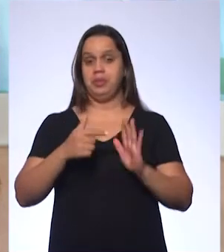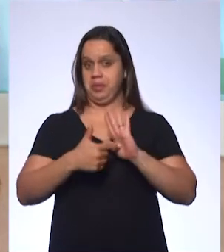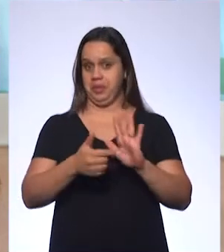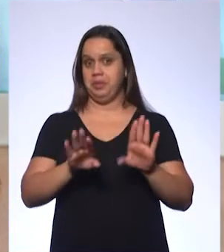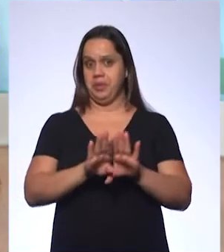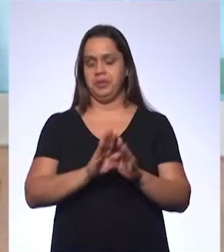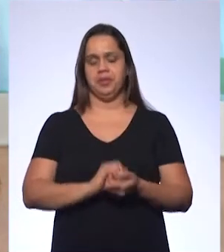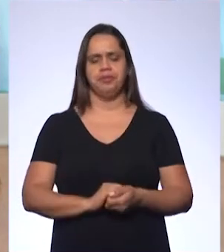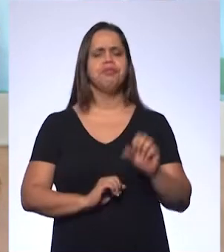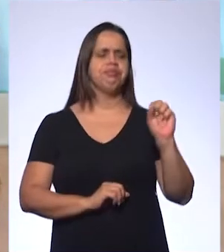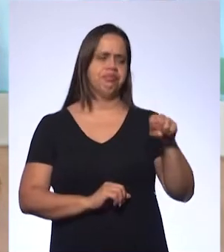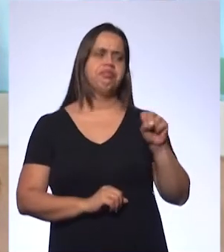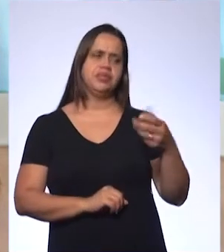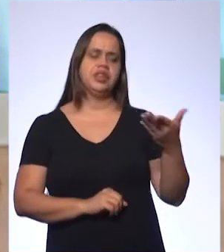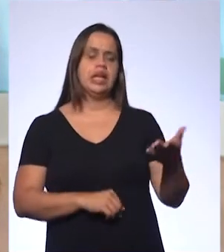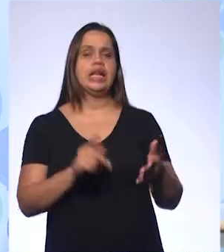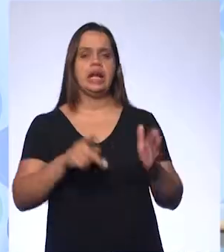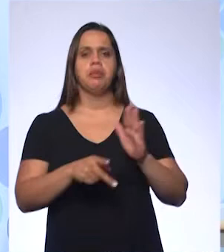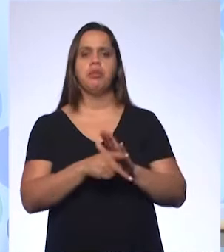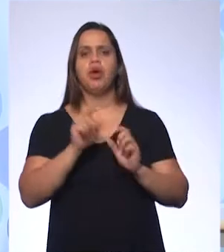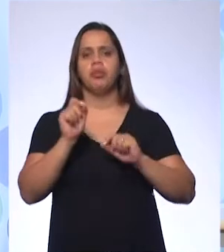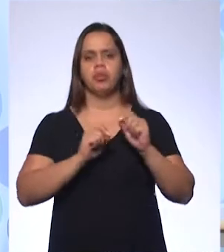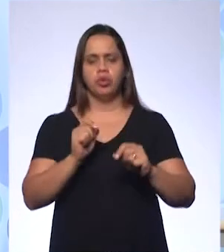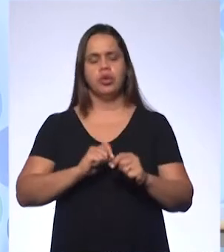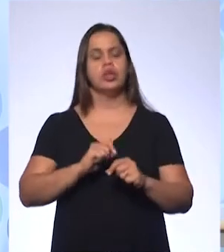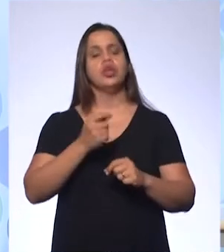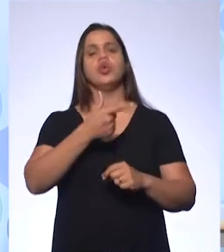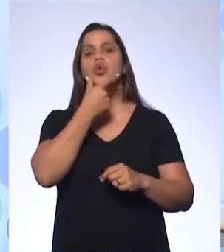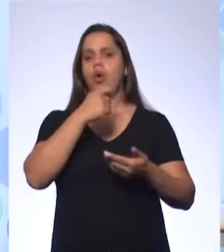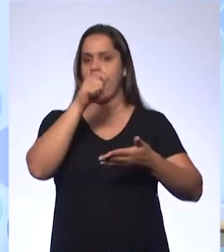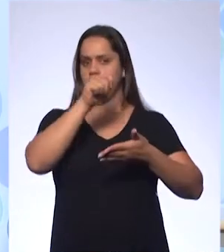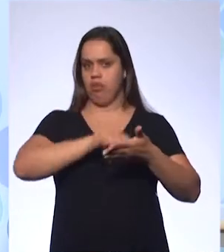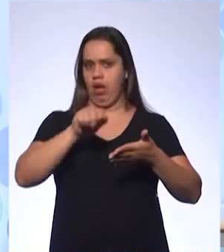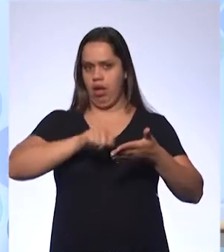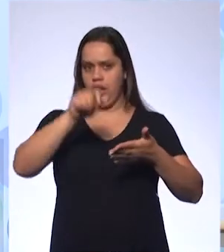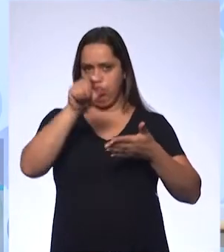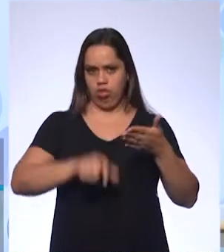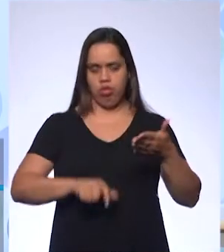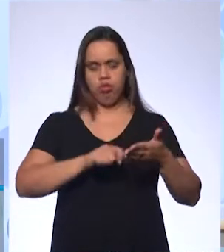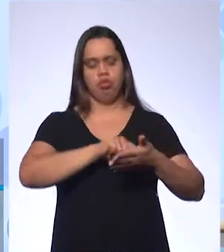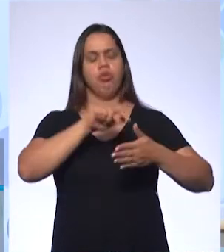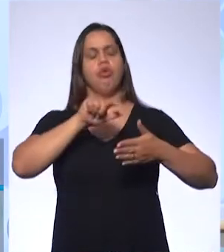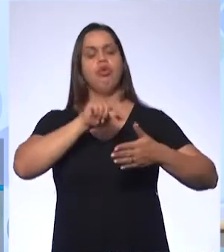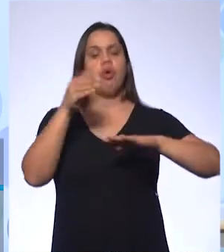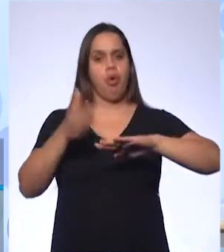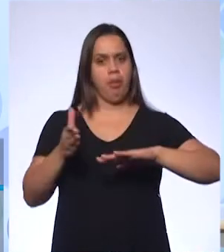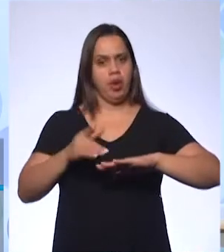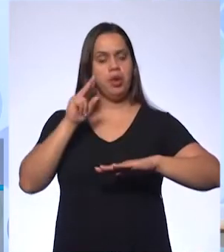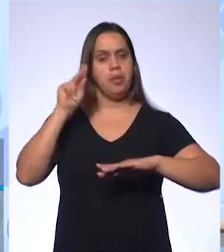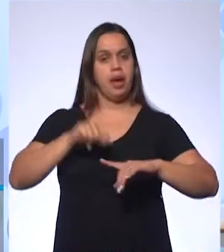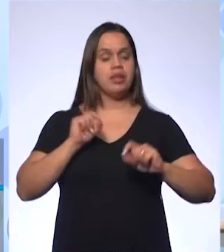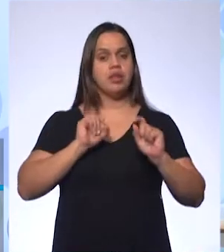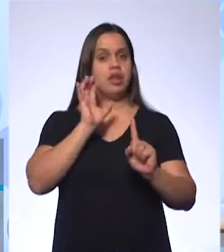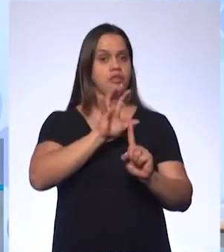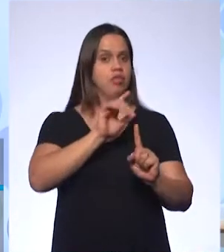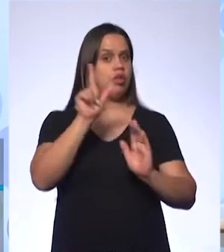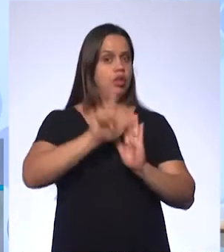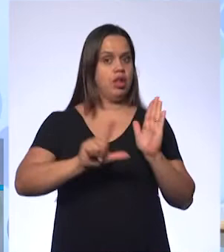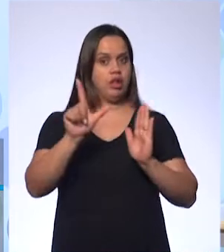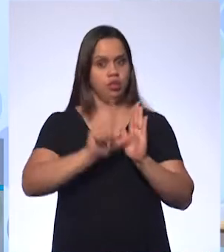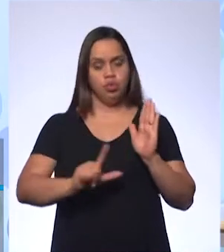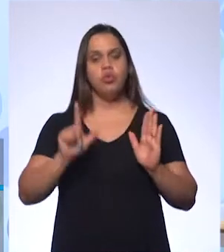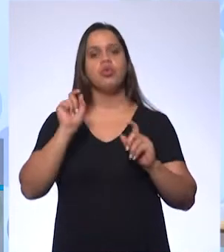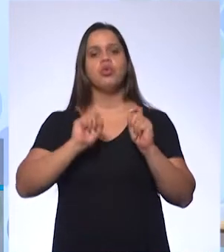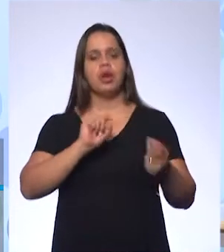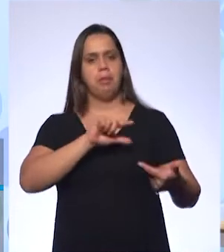seria um autor contemporâneo. Entretanto, ele é fortemente influenciado aí pela literatura, né, pela